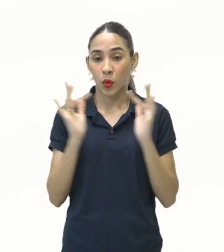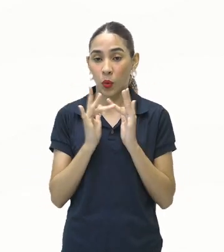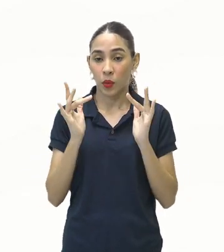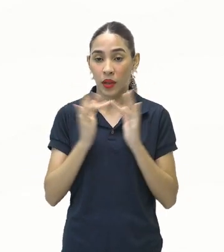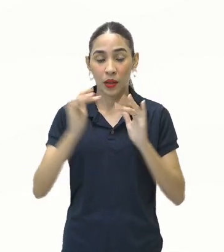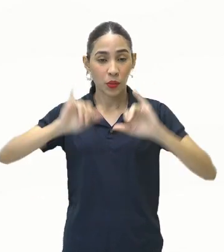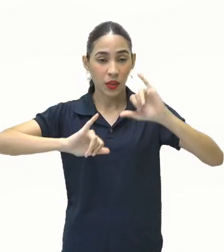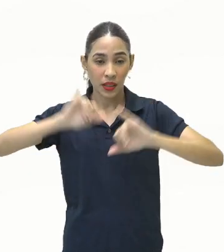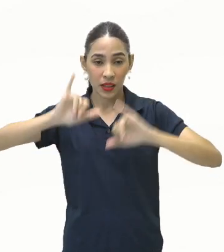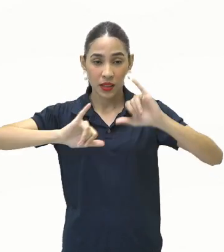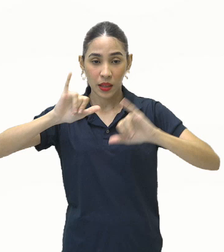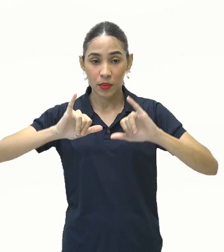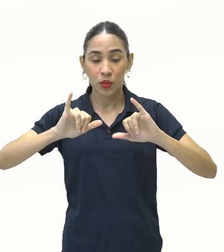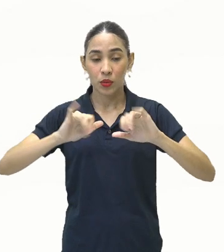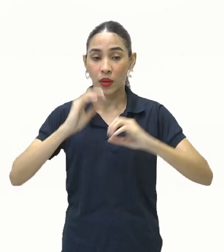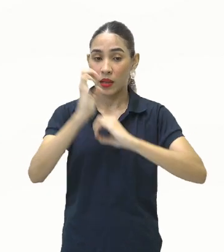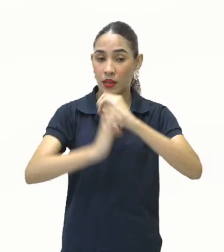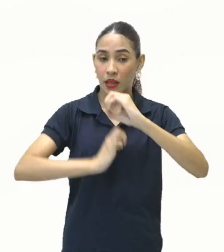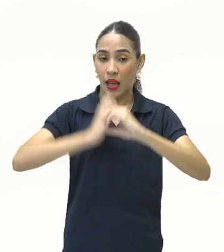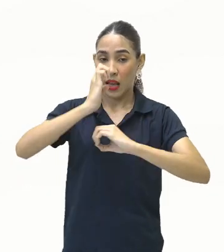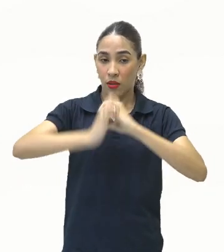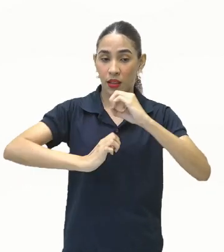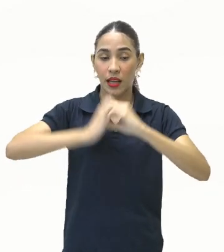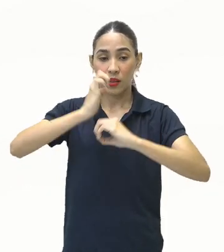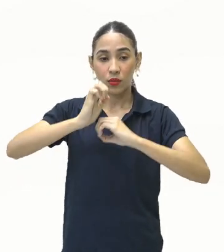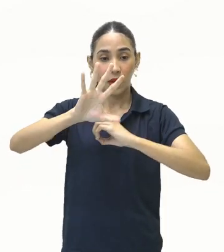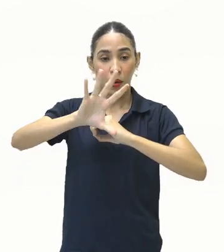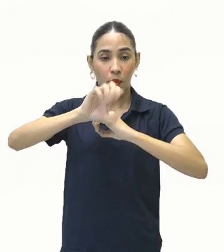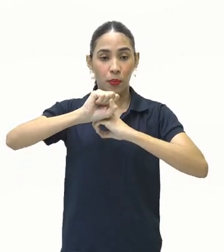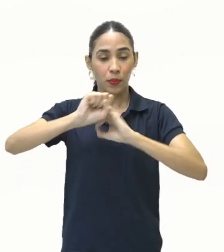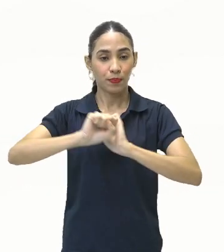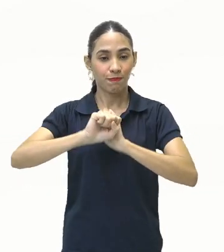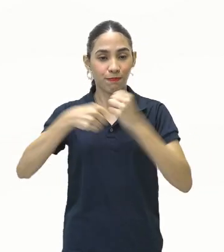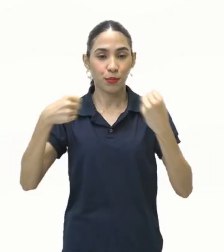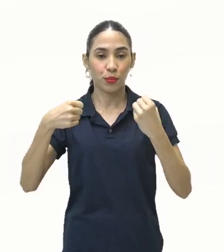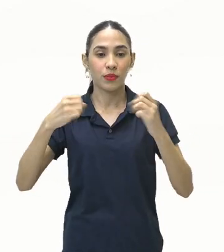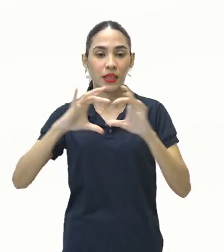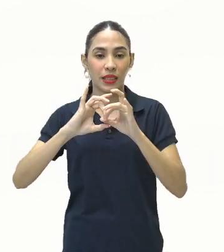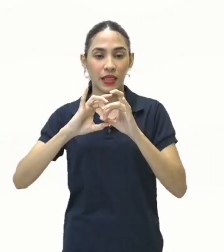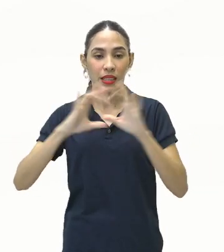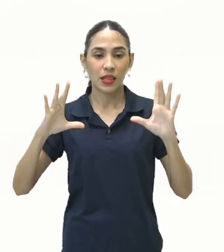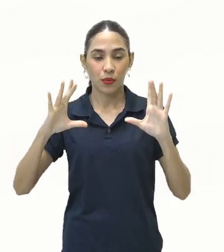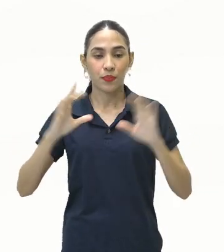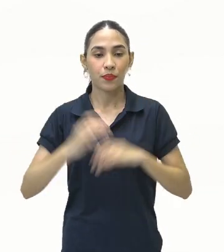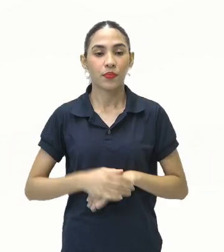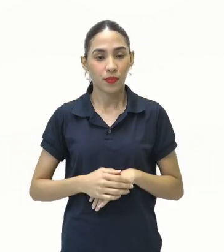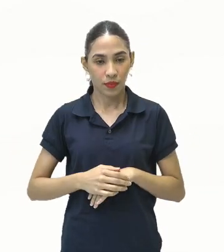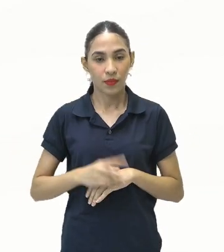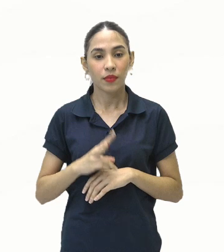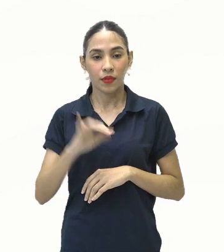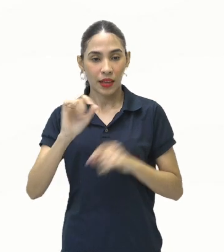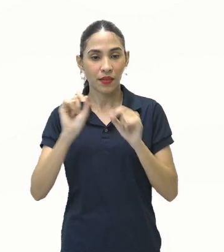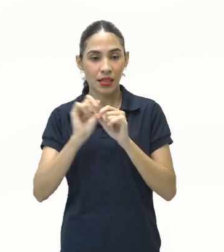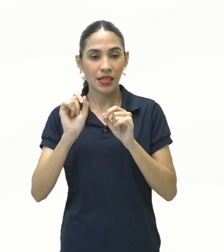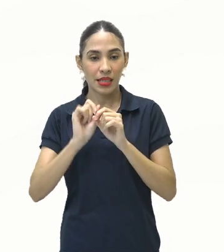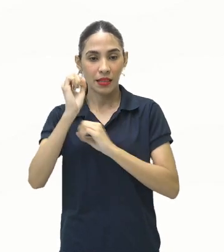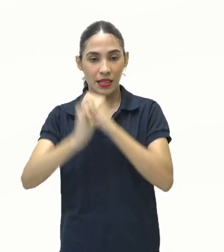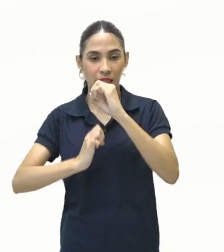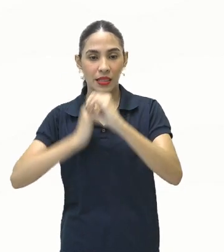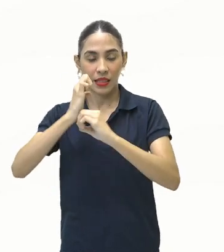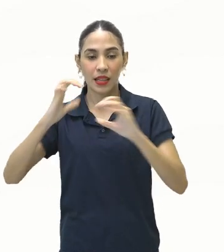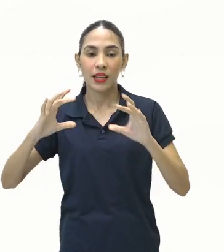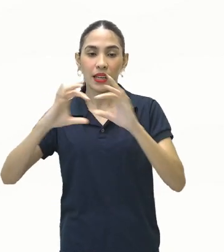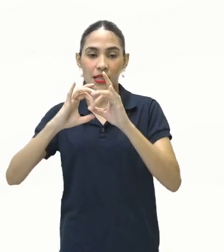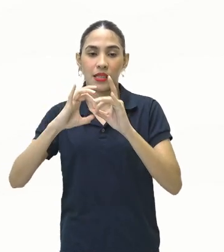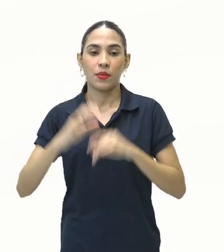que gostar de elétrons e passar aqui, ele vai pegar e vai quebrar esta ligação. E aí ele vai fazer uma ligação, tá? Então, é